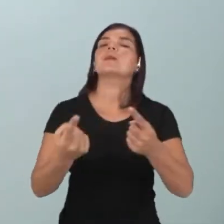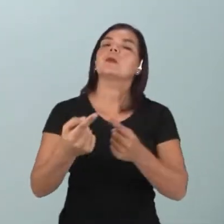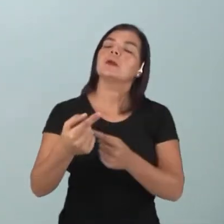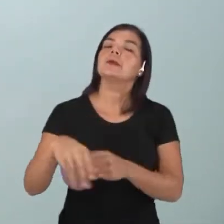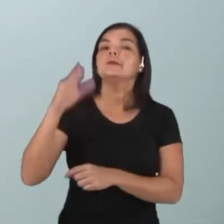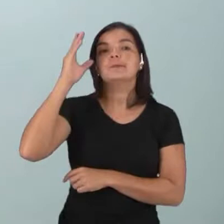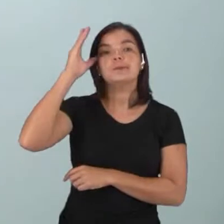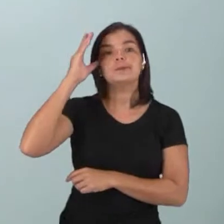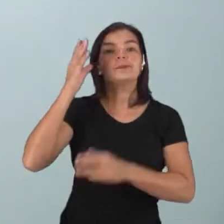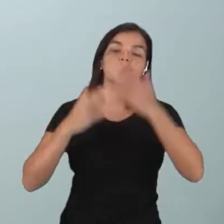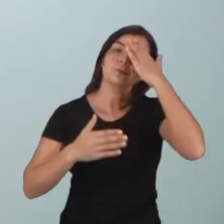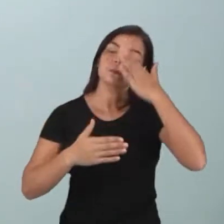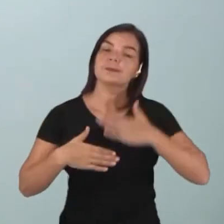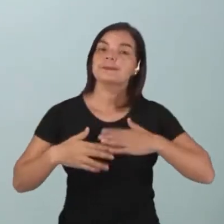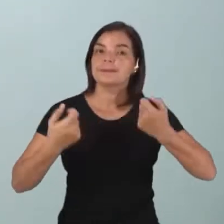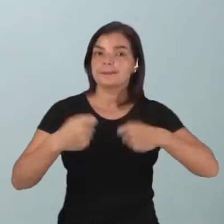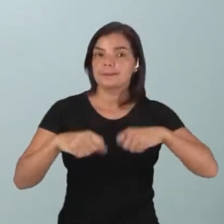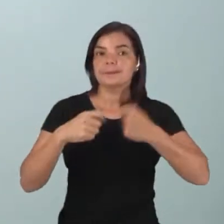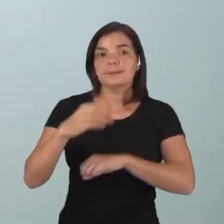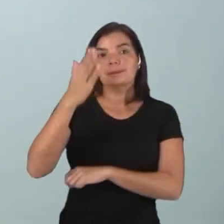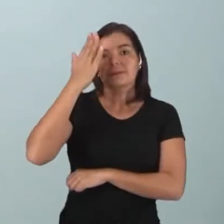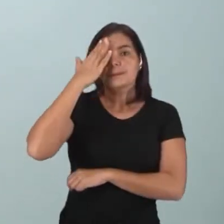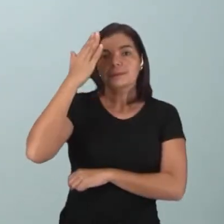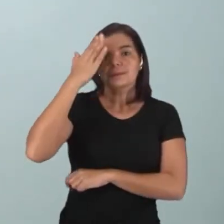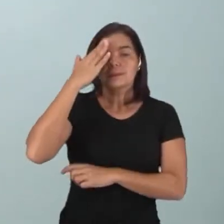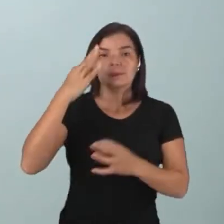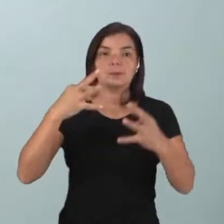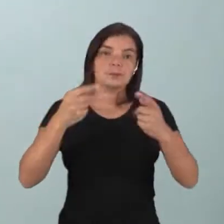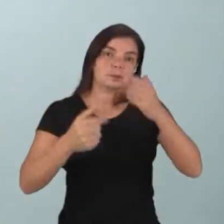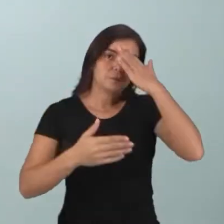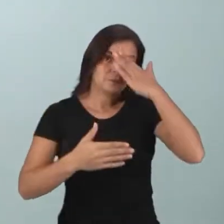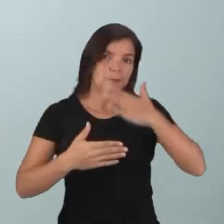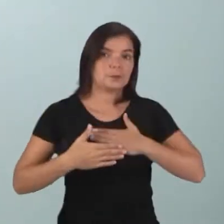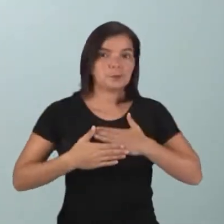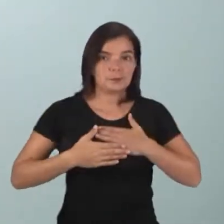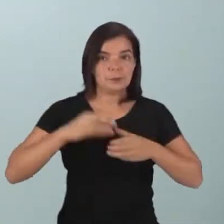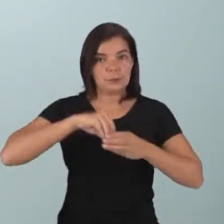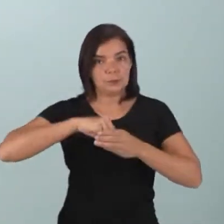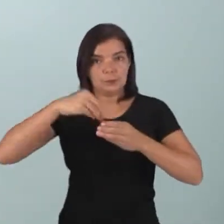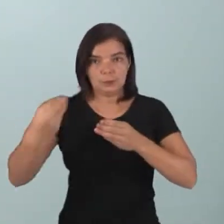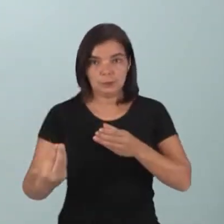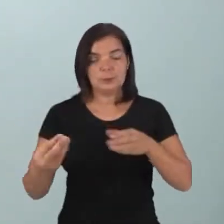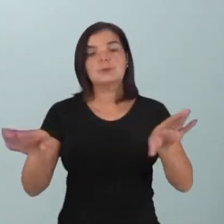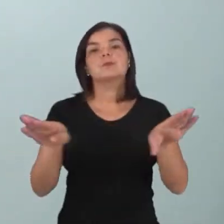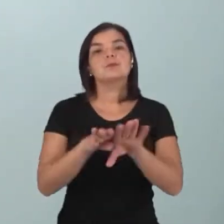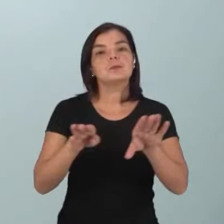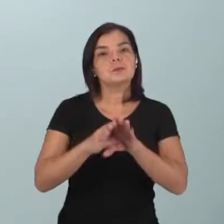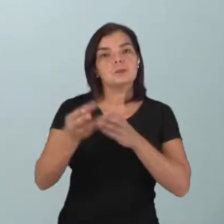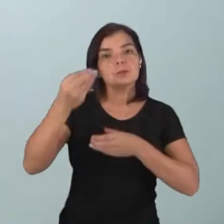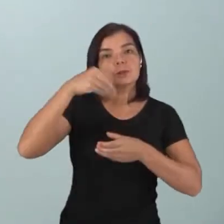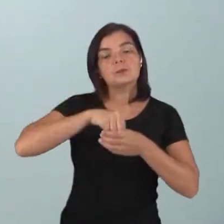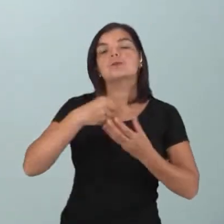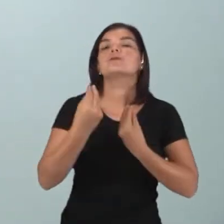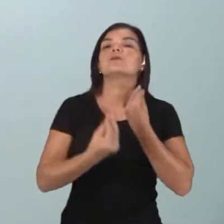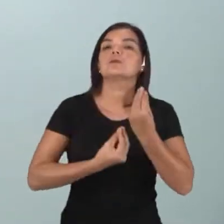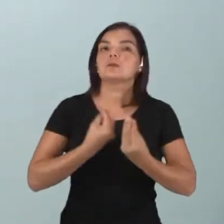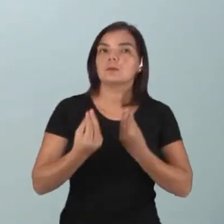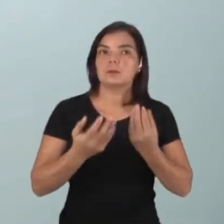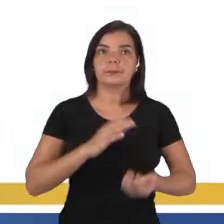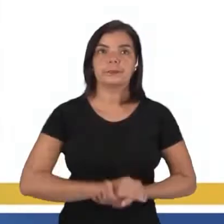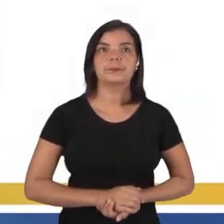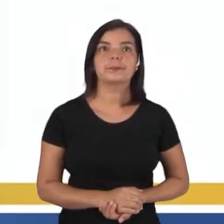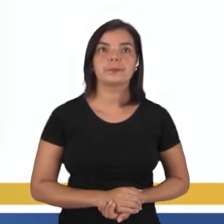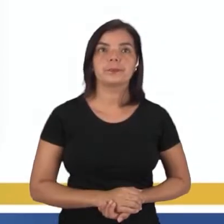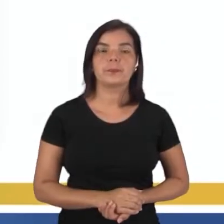conscientização corporal, eu preciso compreender todo o meu corpo externo e interno, né? Como que funciona. Vamos